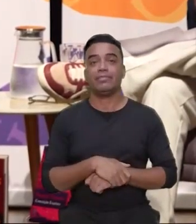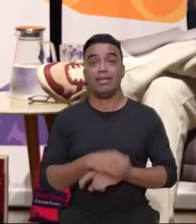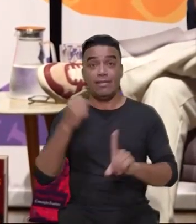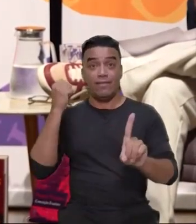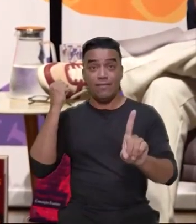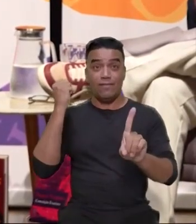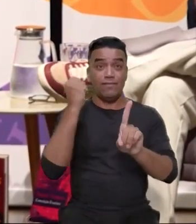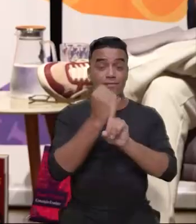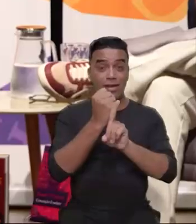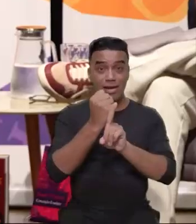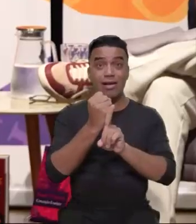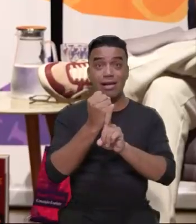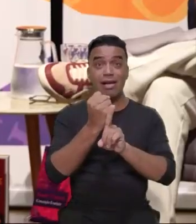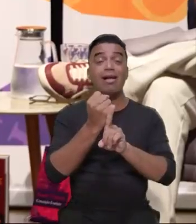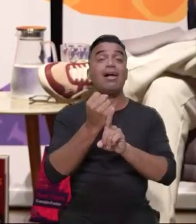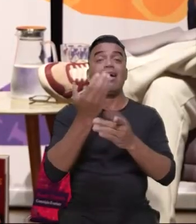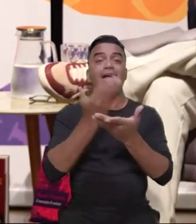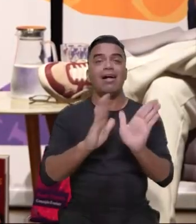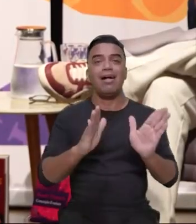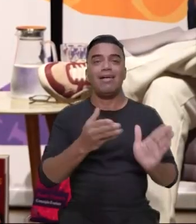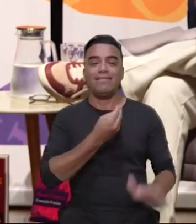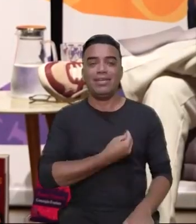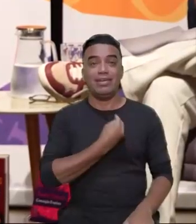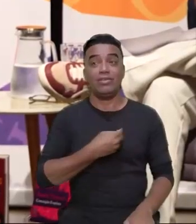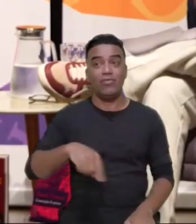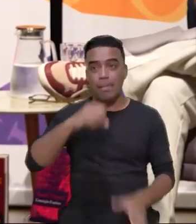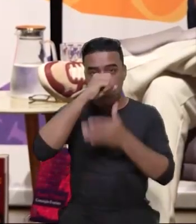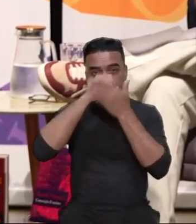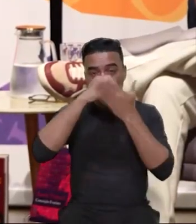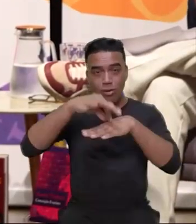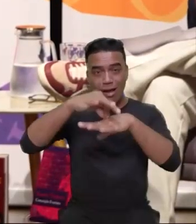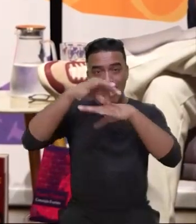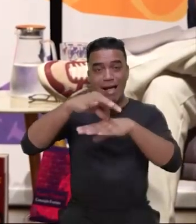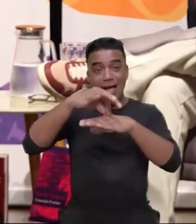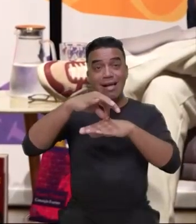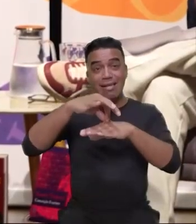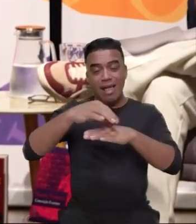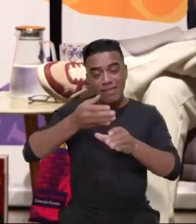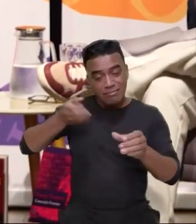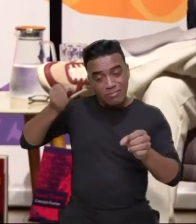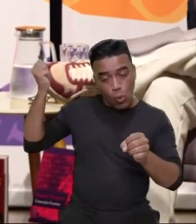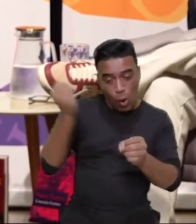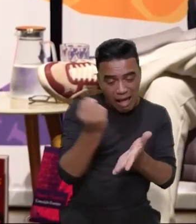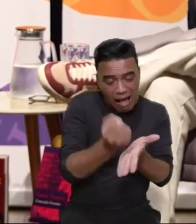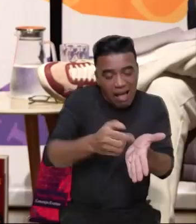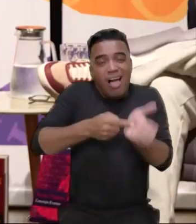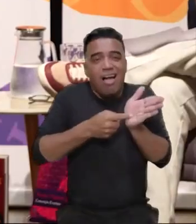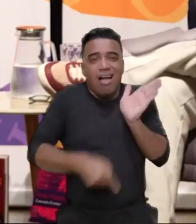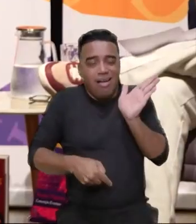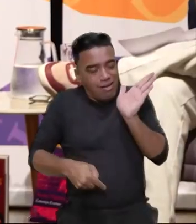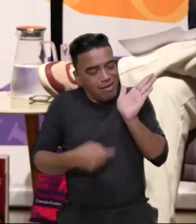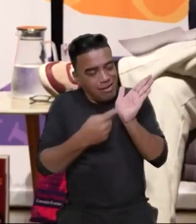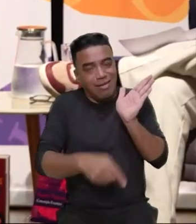laser corta até a vida, porque, quando ela vai cortar um pernil na festa, ela machuca a palma da mão. Aí